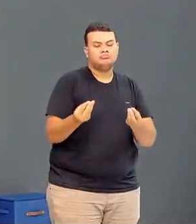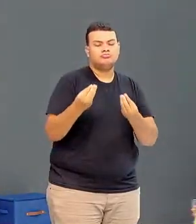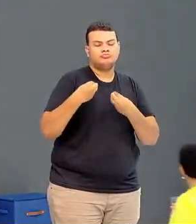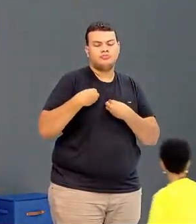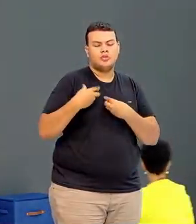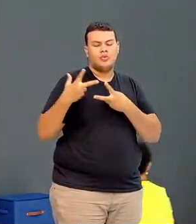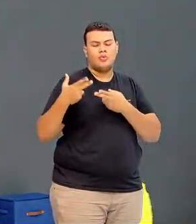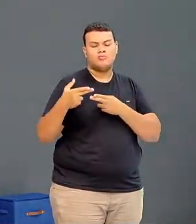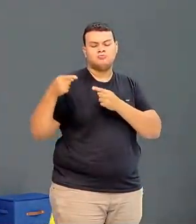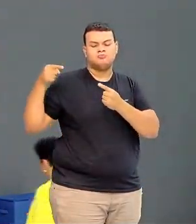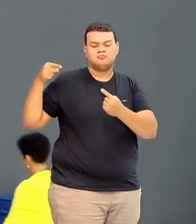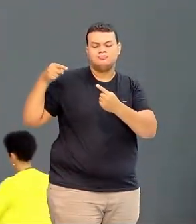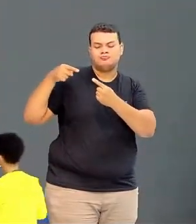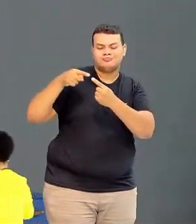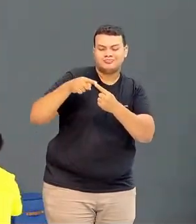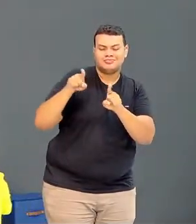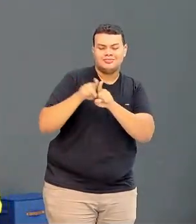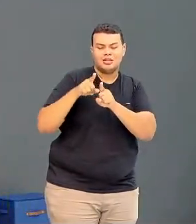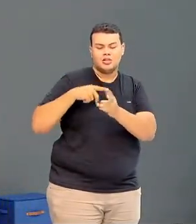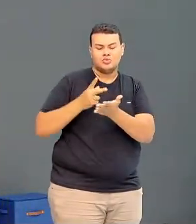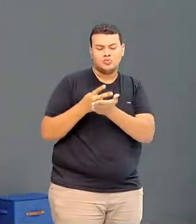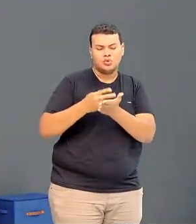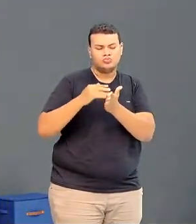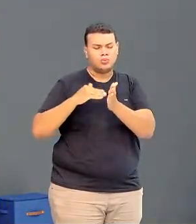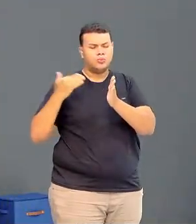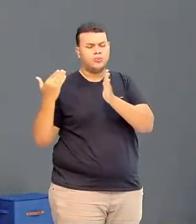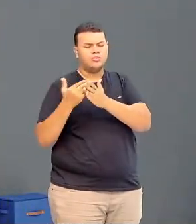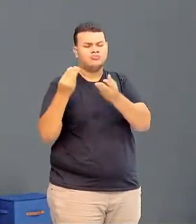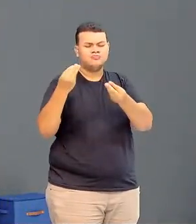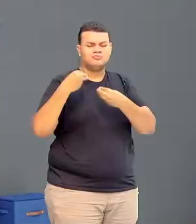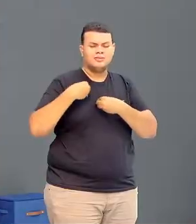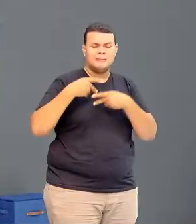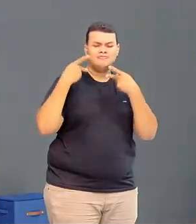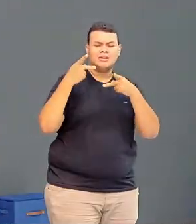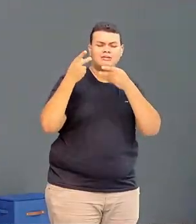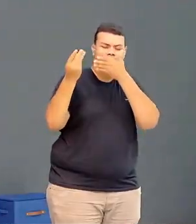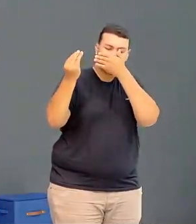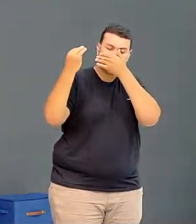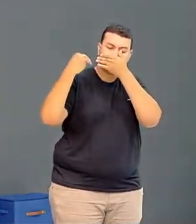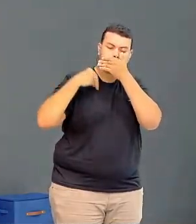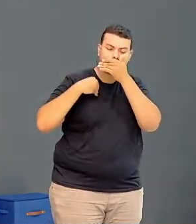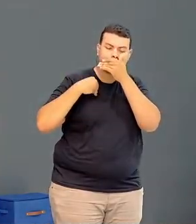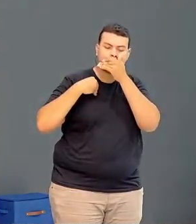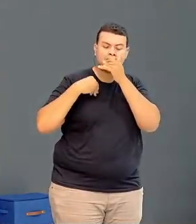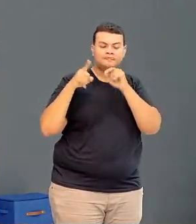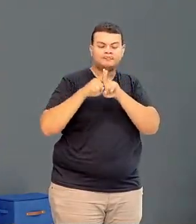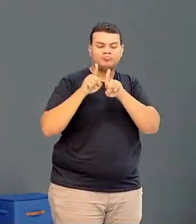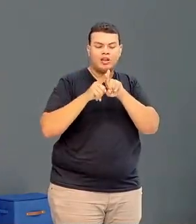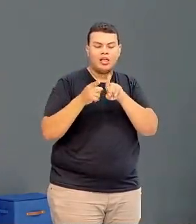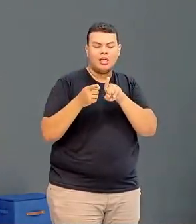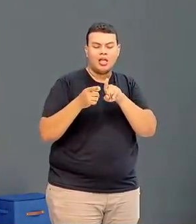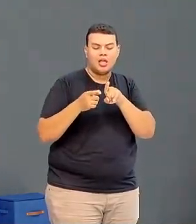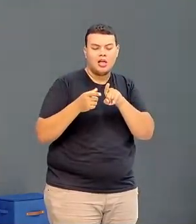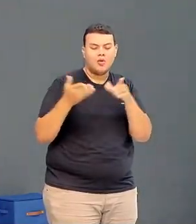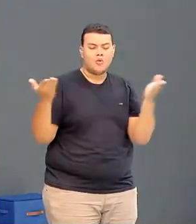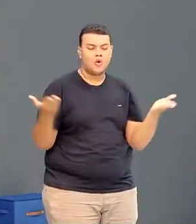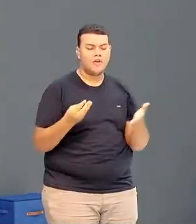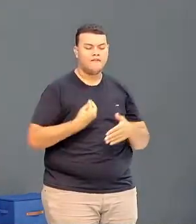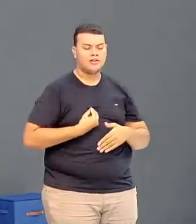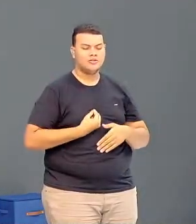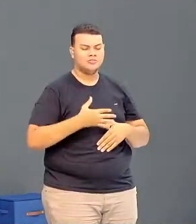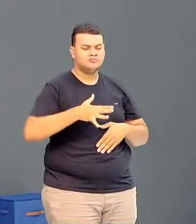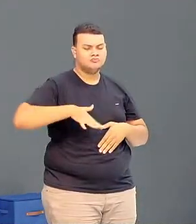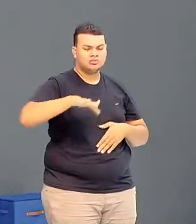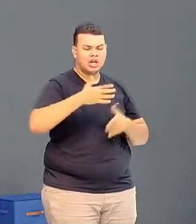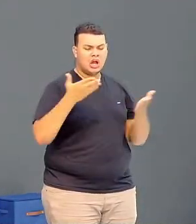forma contínua e integral a palavra que foi preparada para a nossa vida nesta manhã. Que nada